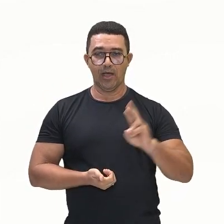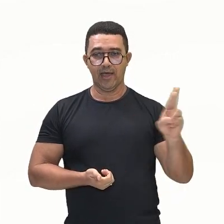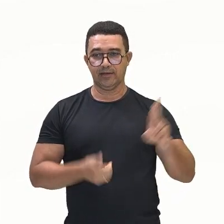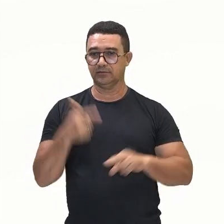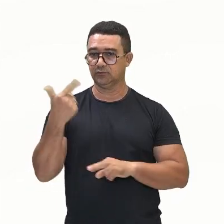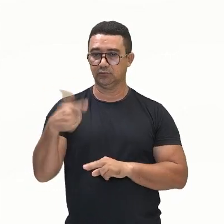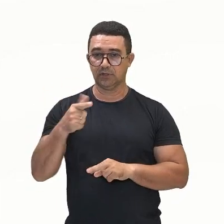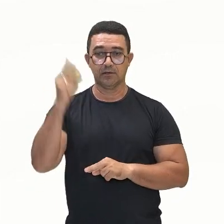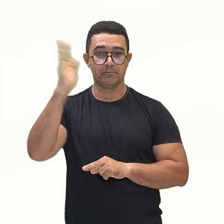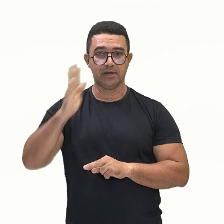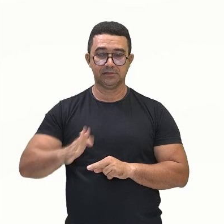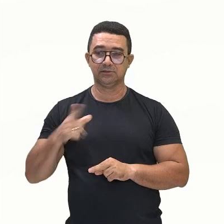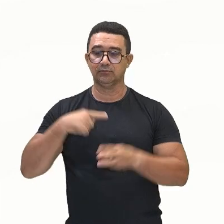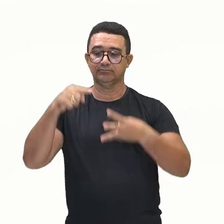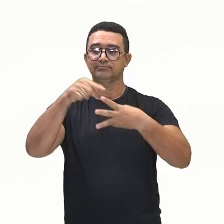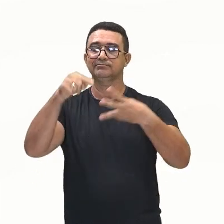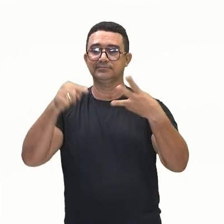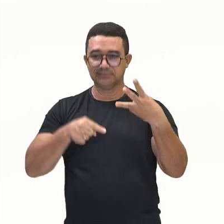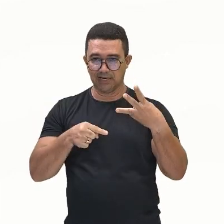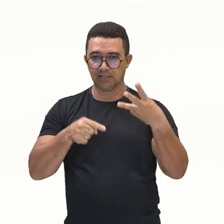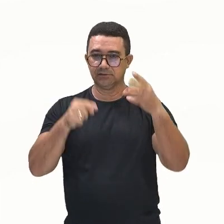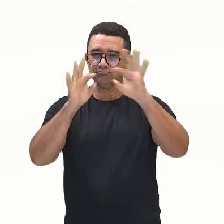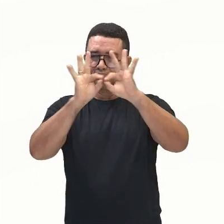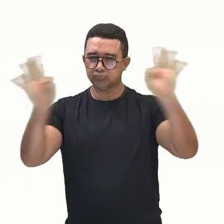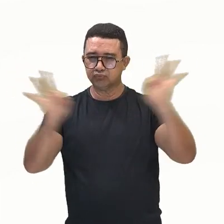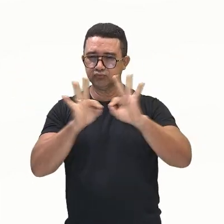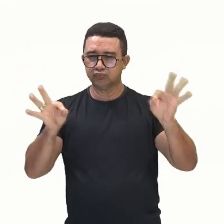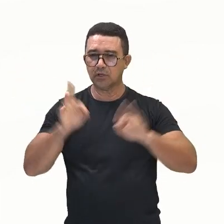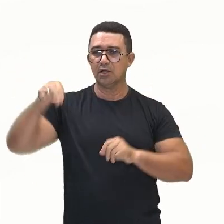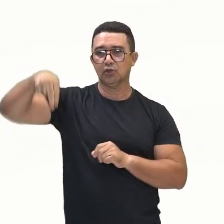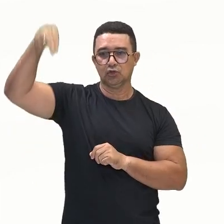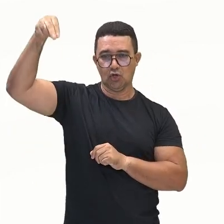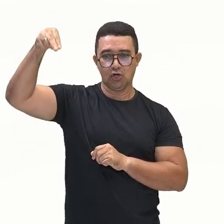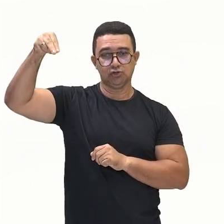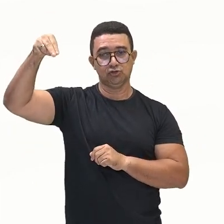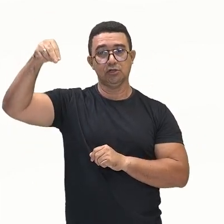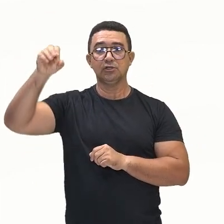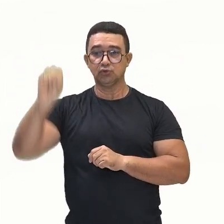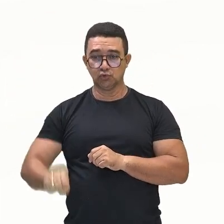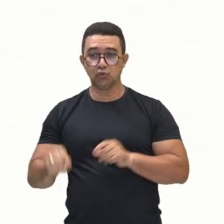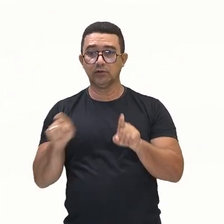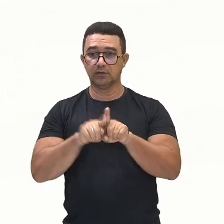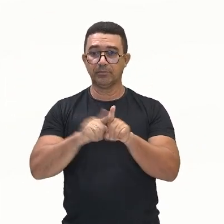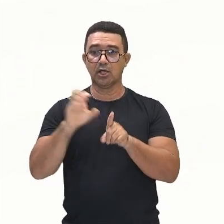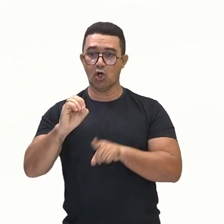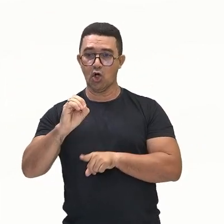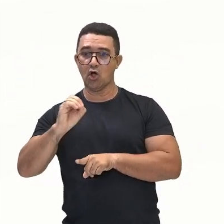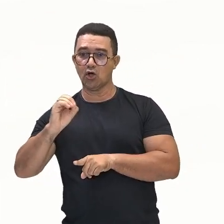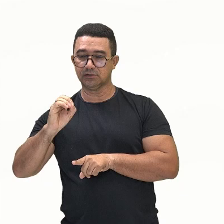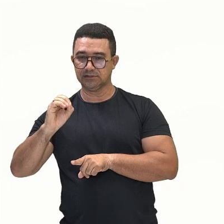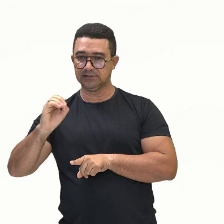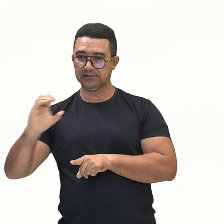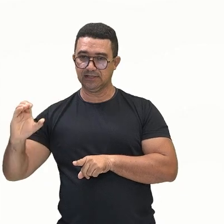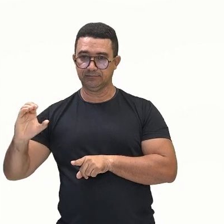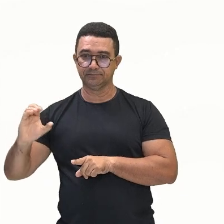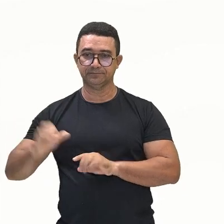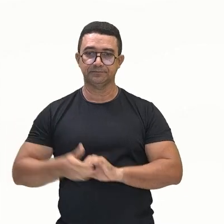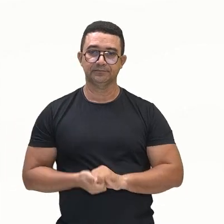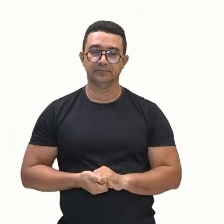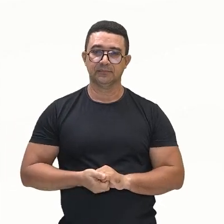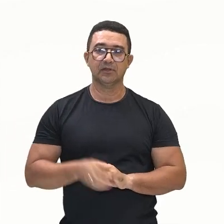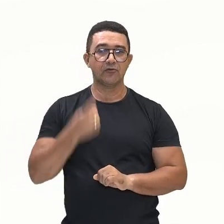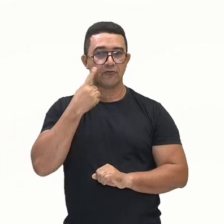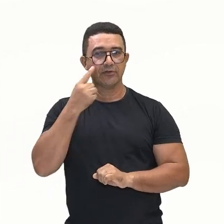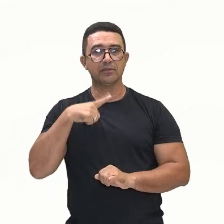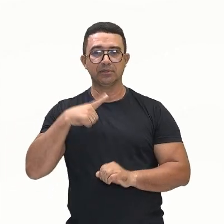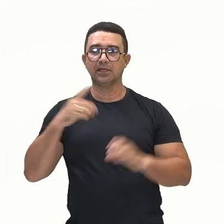faz parte de 3 hemisférios, norte, sul e ocidental. Ele é banhado pelo Oceano Atlântico, que vocês podem